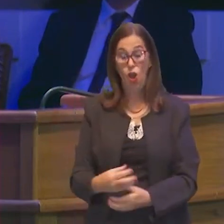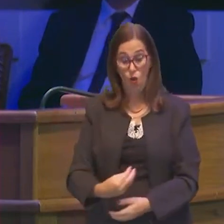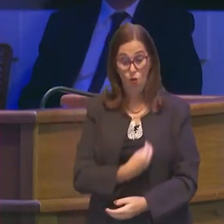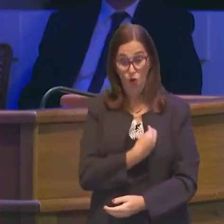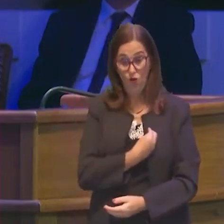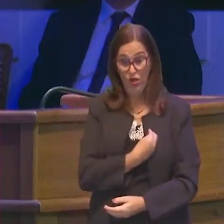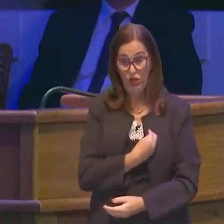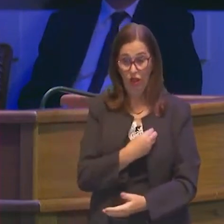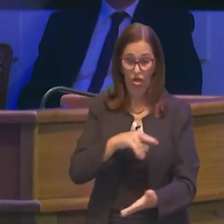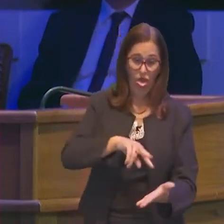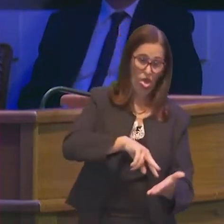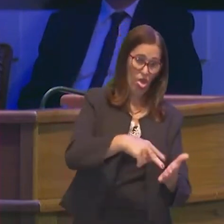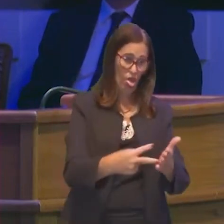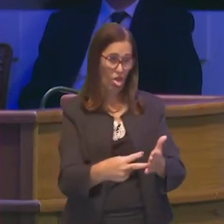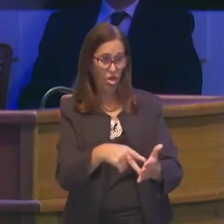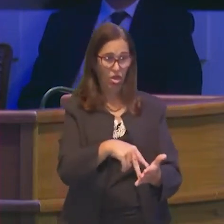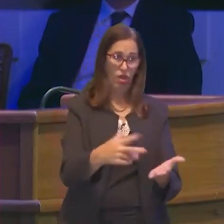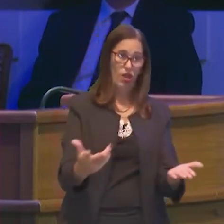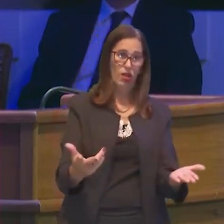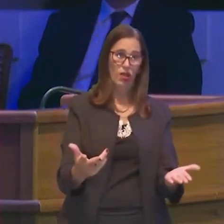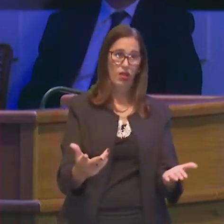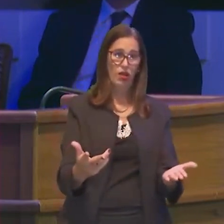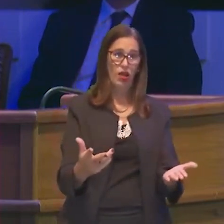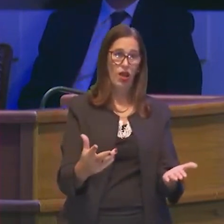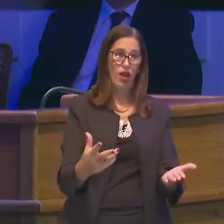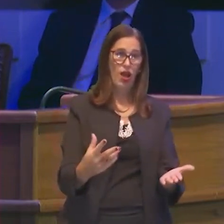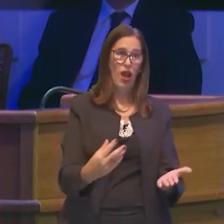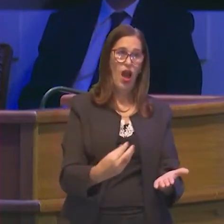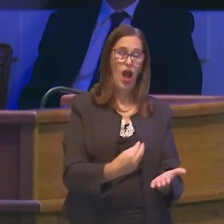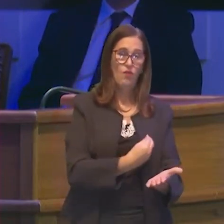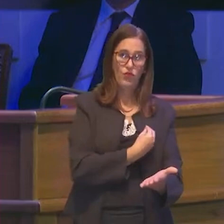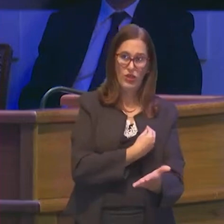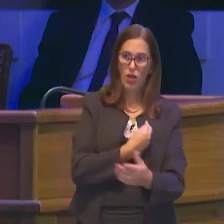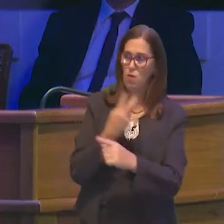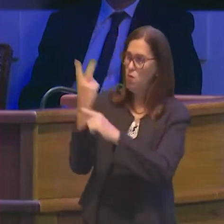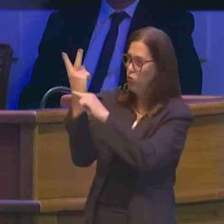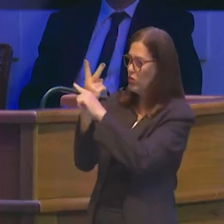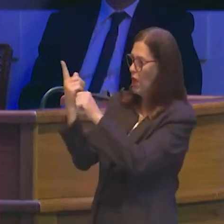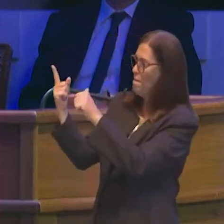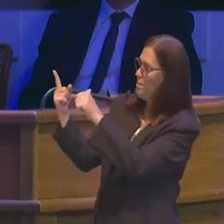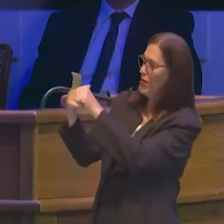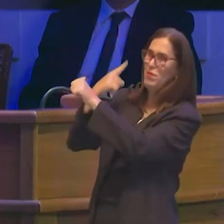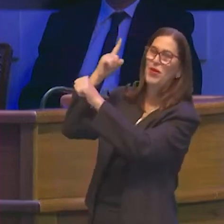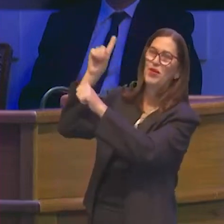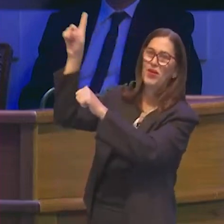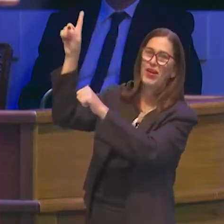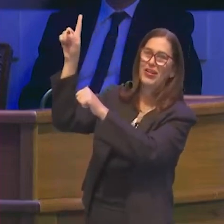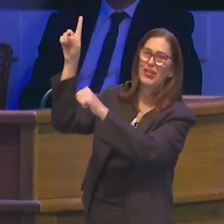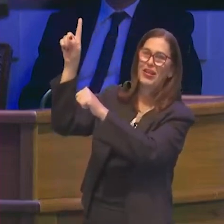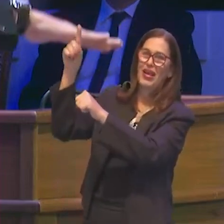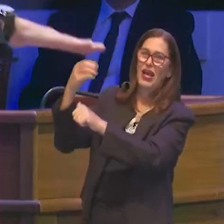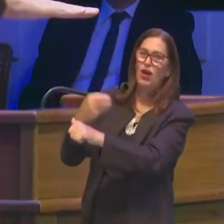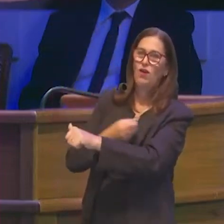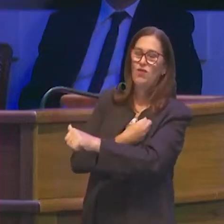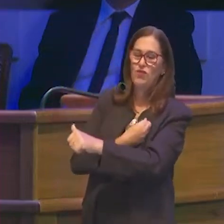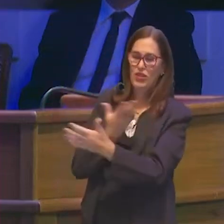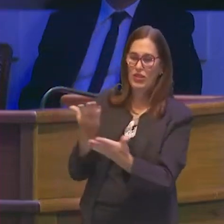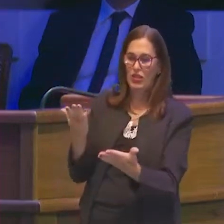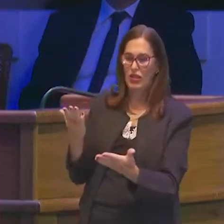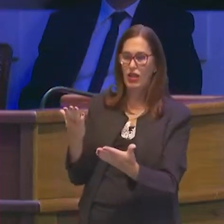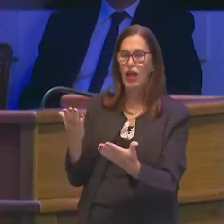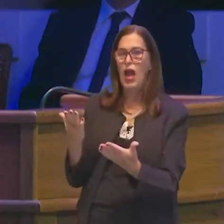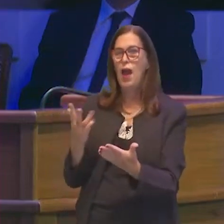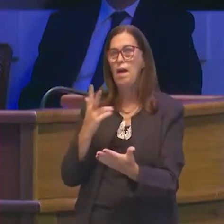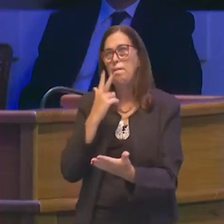se desequilibra para a fé, uma vida que tende a buscar o Senhor em primeiro lugar. Não é uma vida equilibrada em que todas